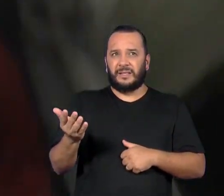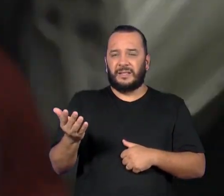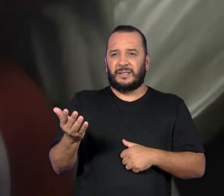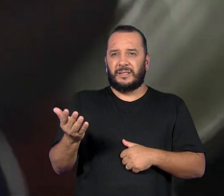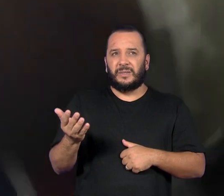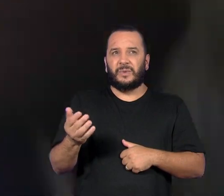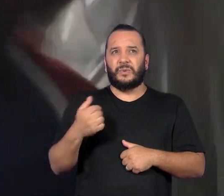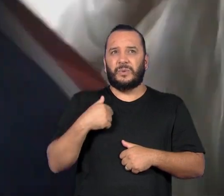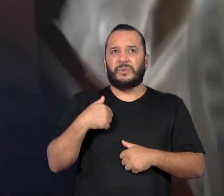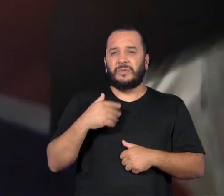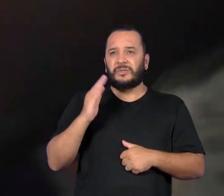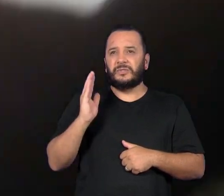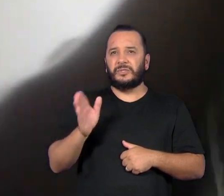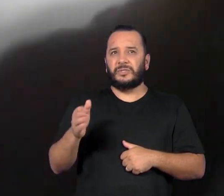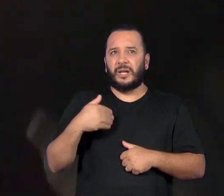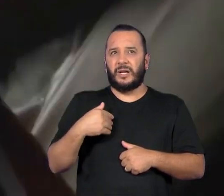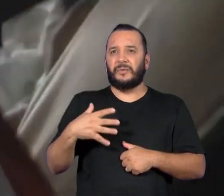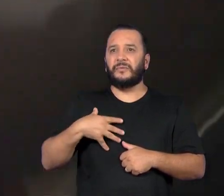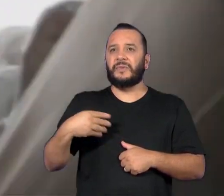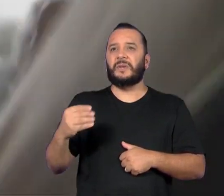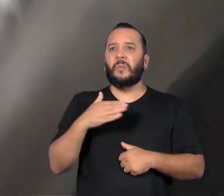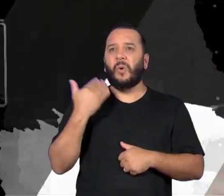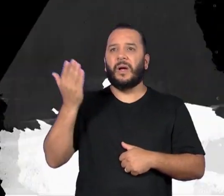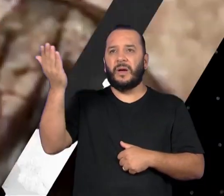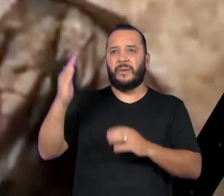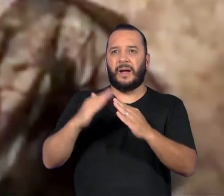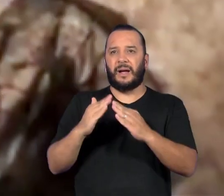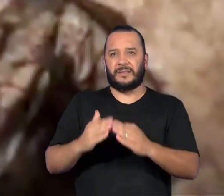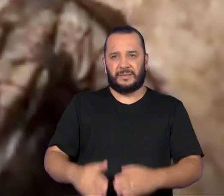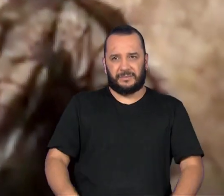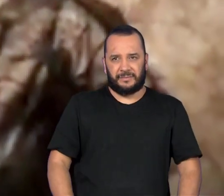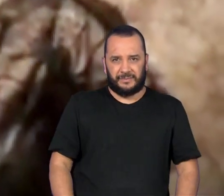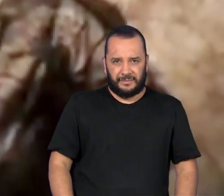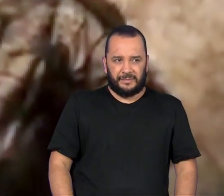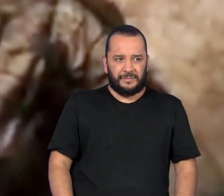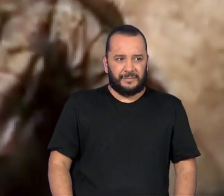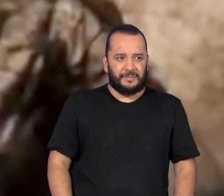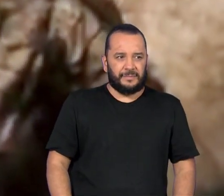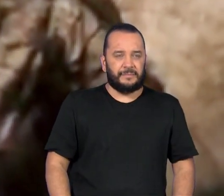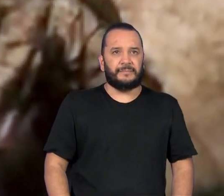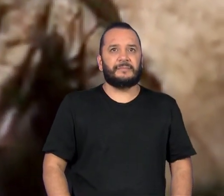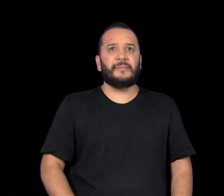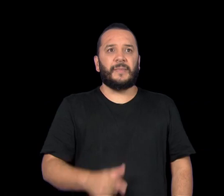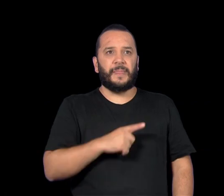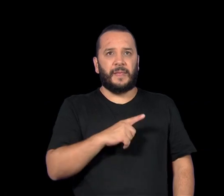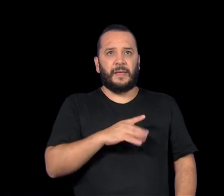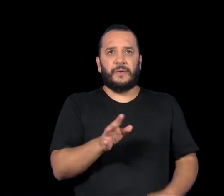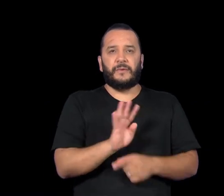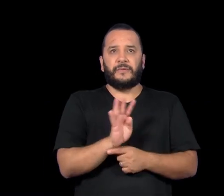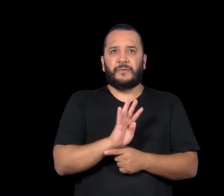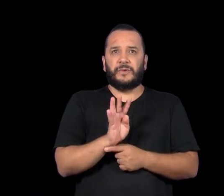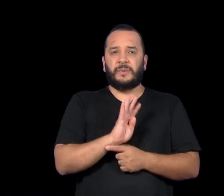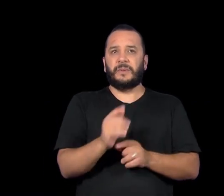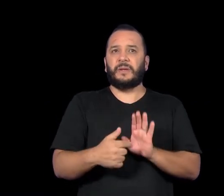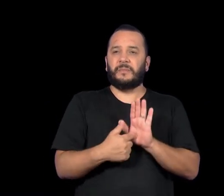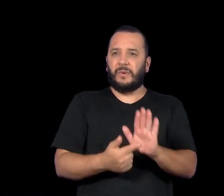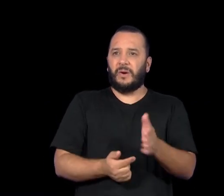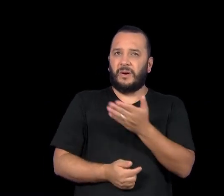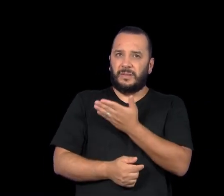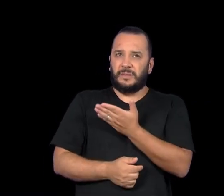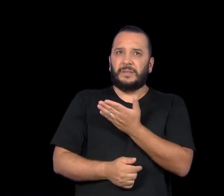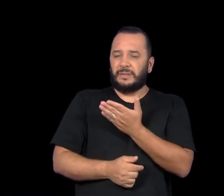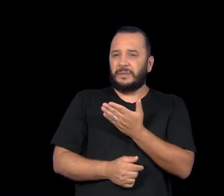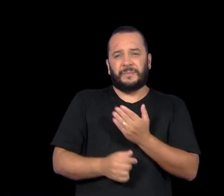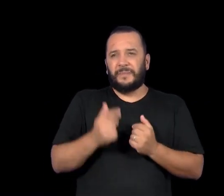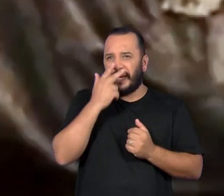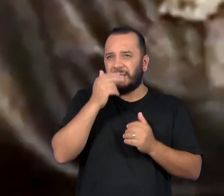os últimos meses da vida do meu filho. Tem um filme que eu acho que é um desrespeito assim, a todas as